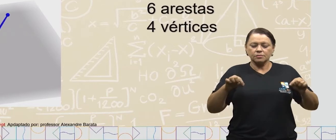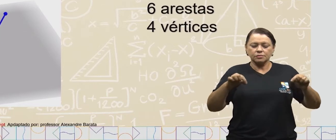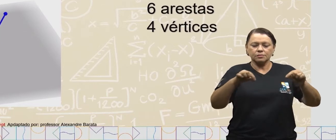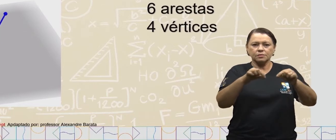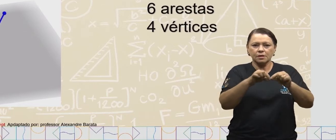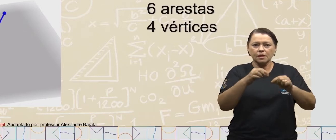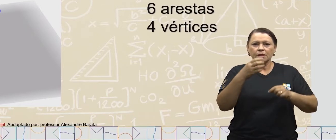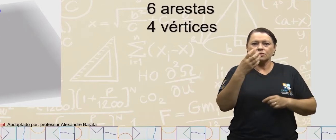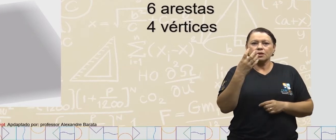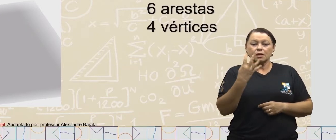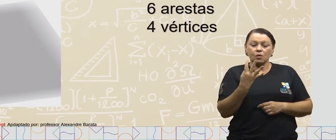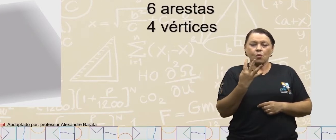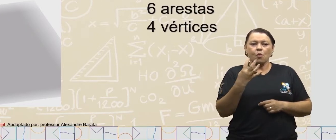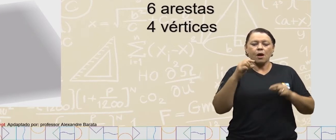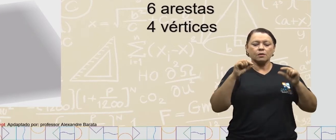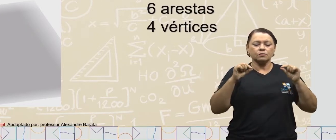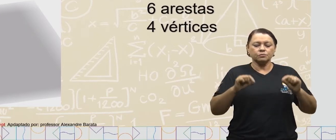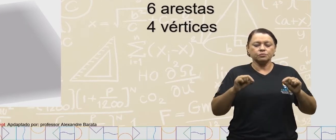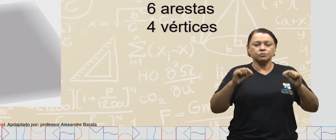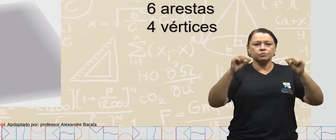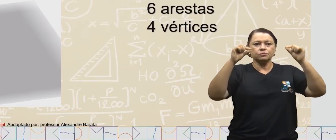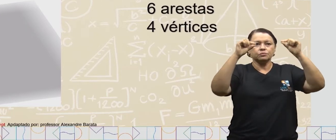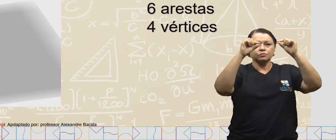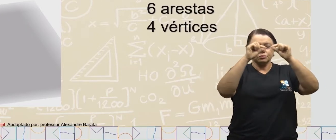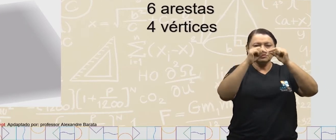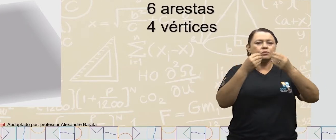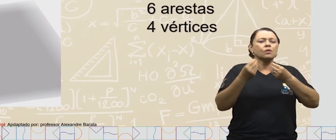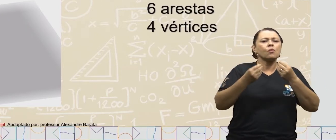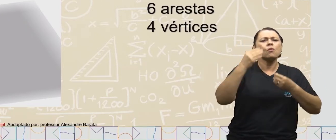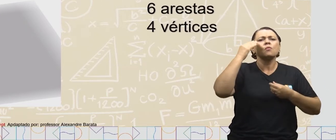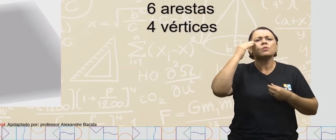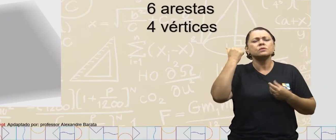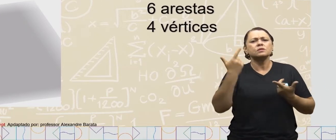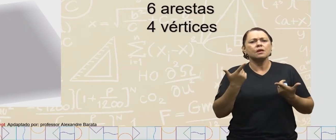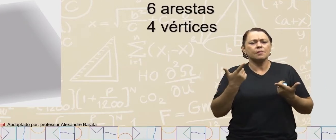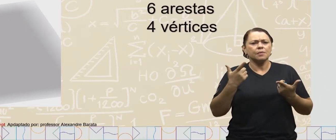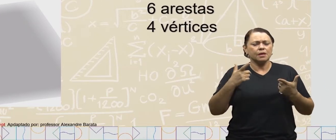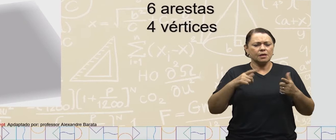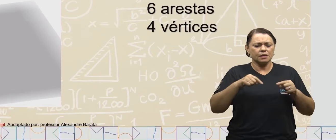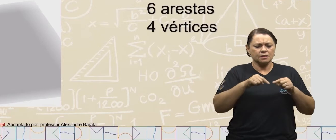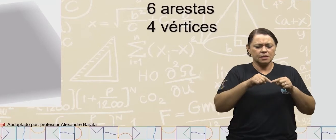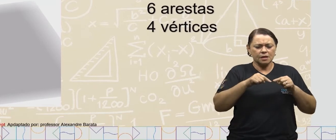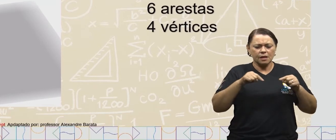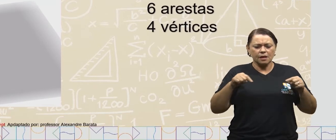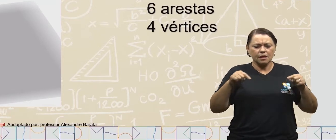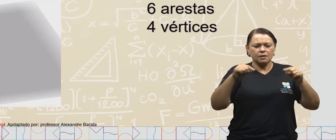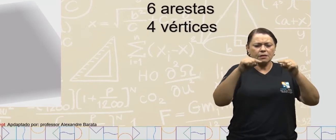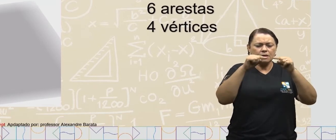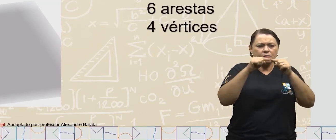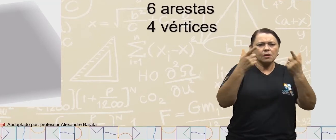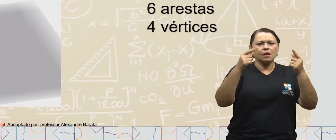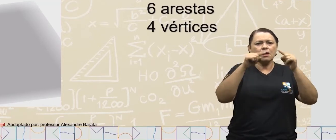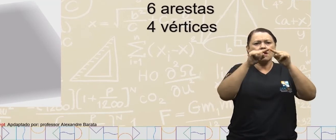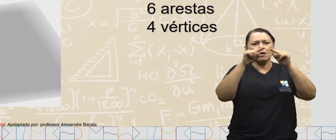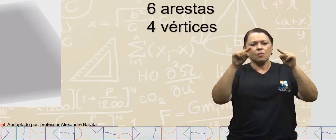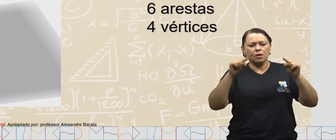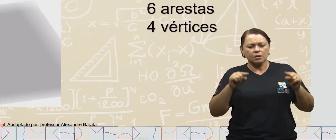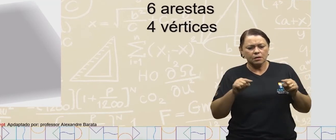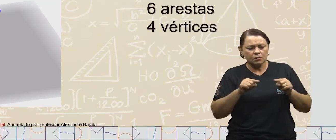o determinante para saber se ela é triangular, quadrangular,